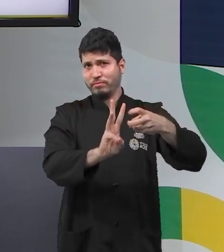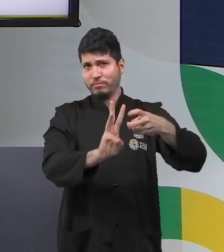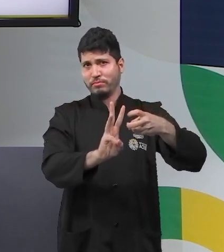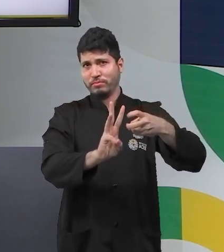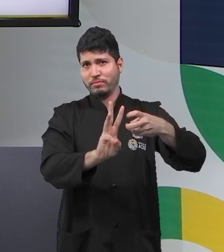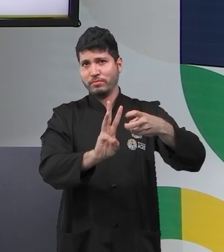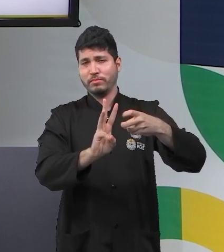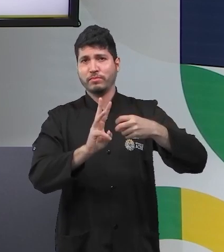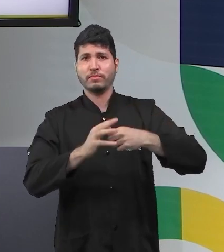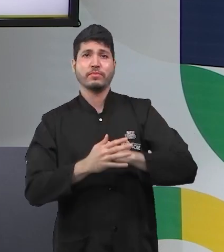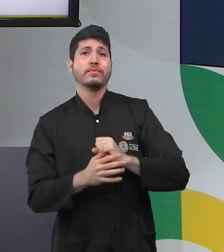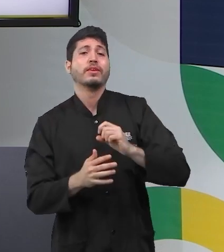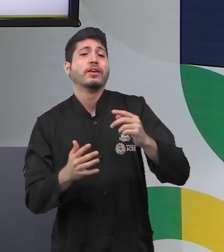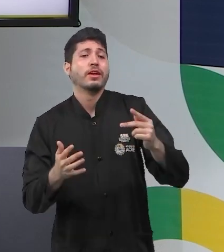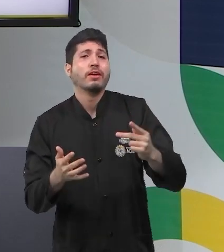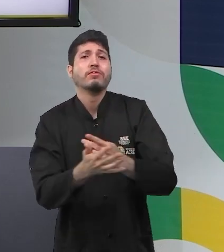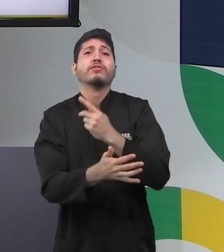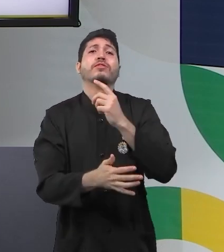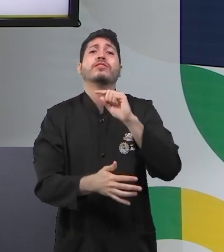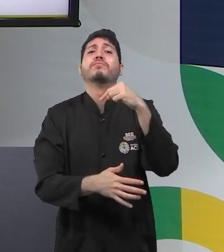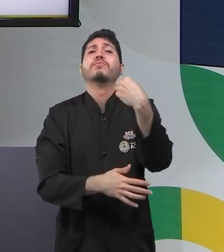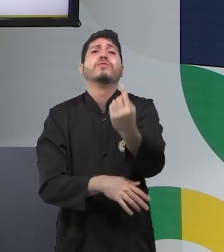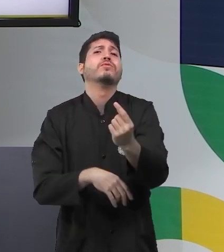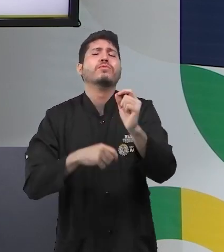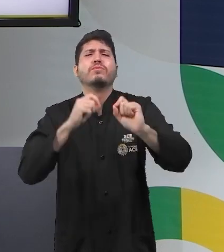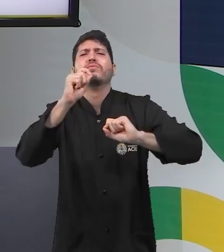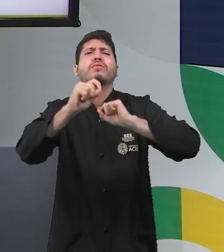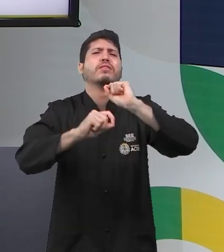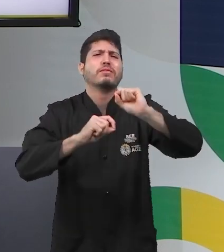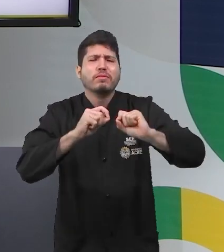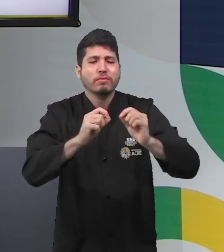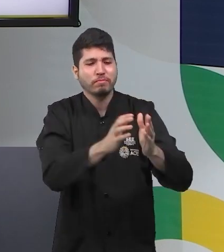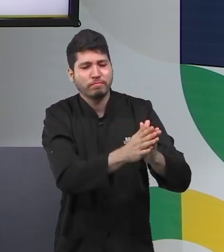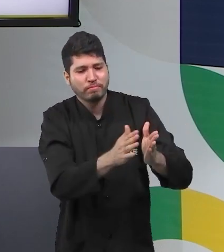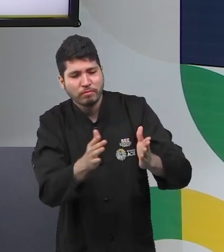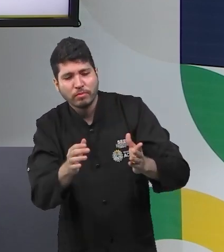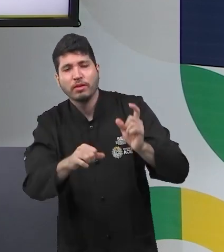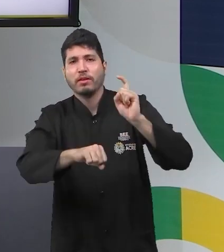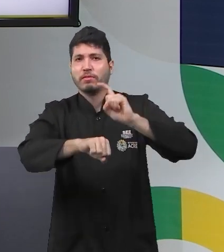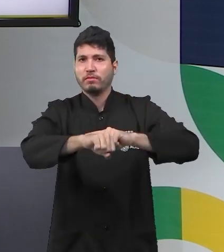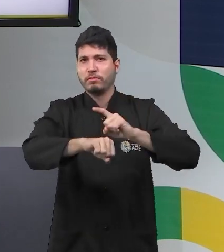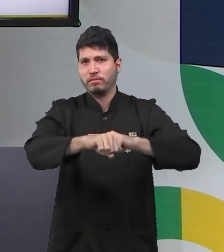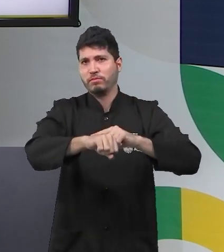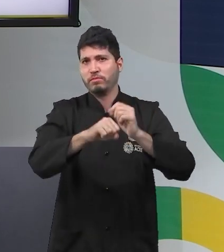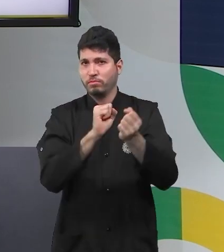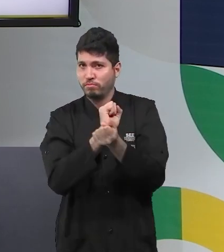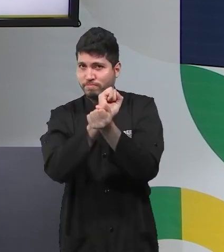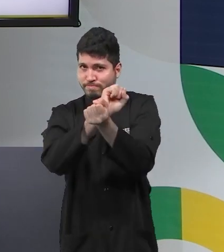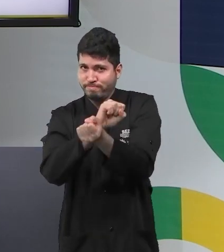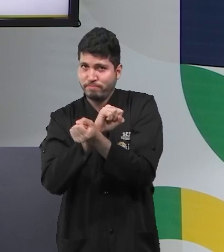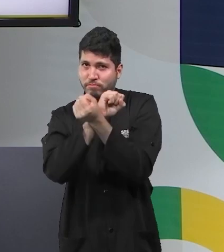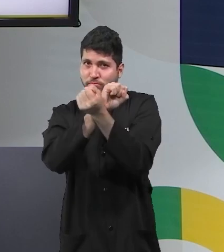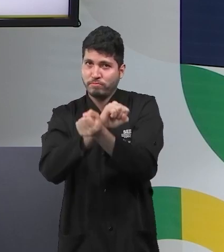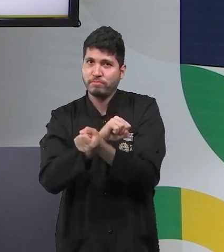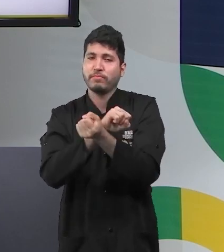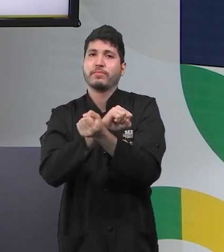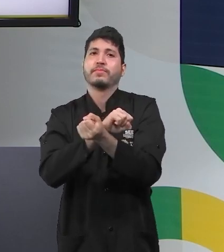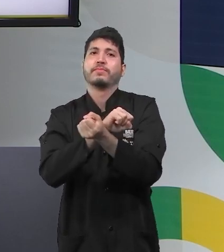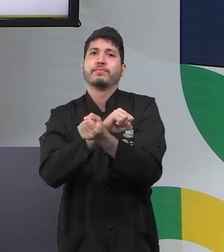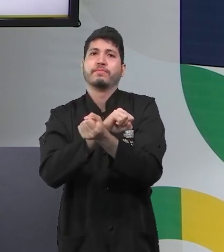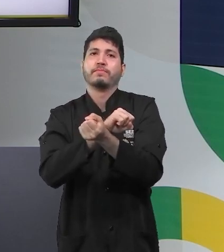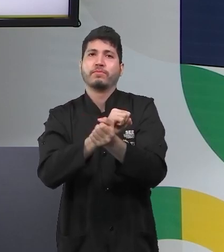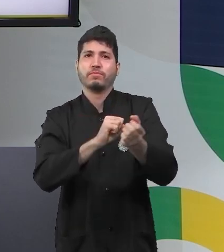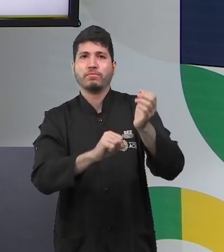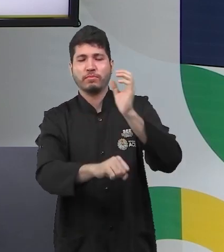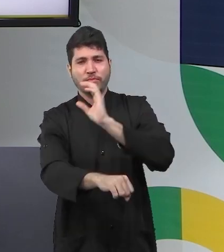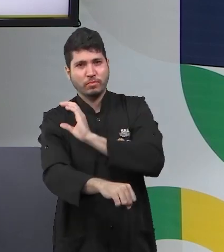que acontece em seguida? Temos ali período escravista e tal, mais uma vez, subjugação da